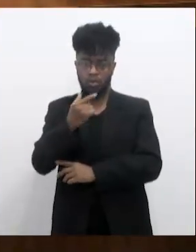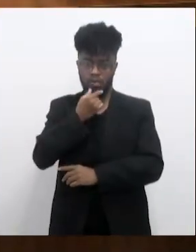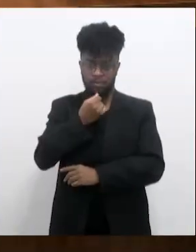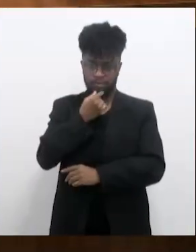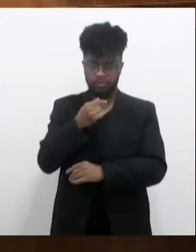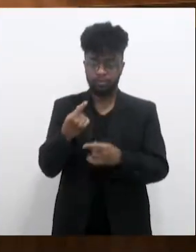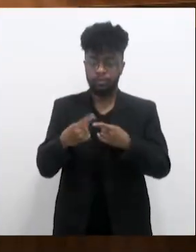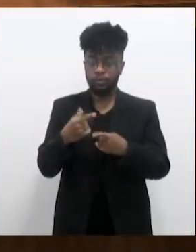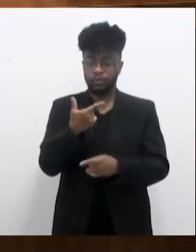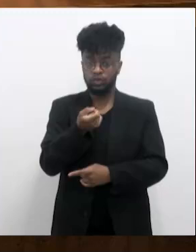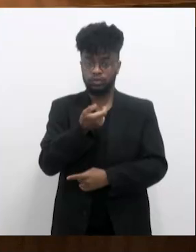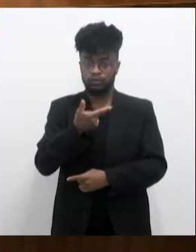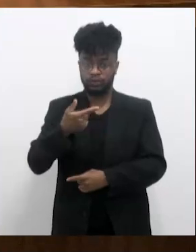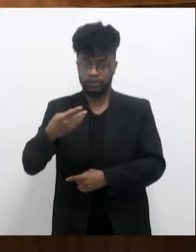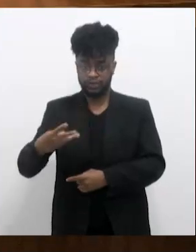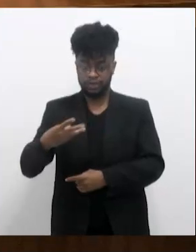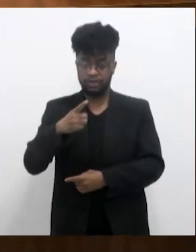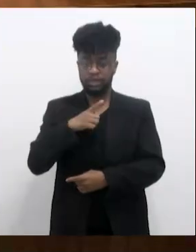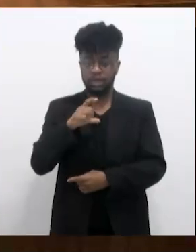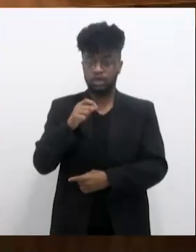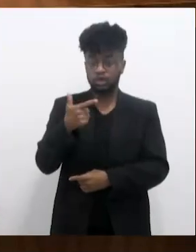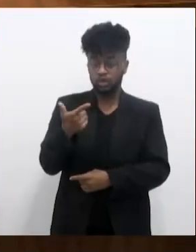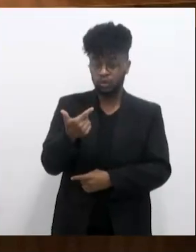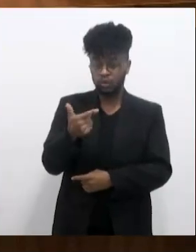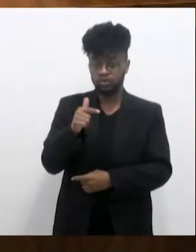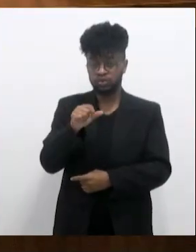nós tivemos